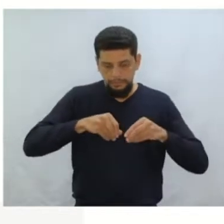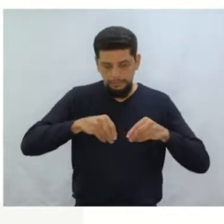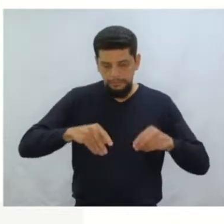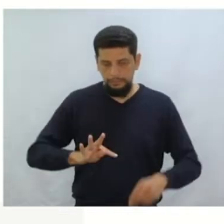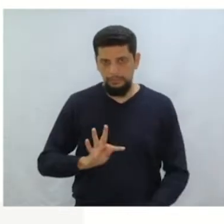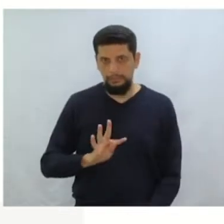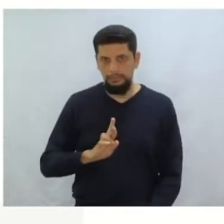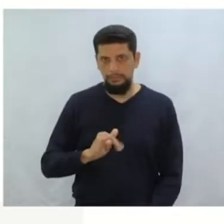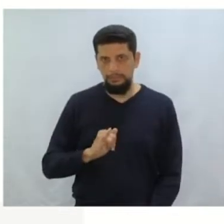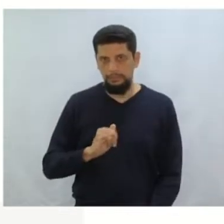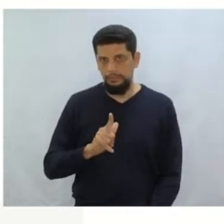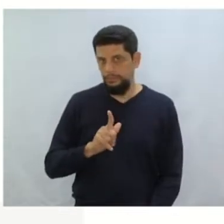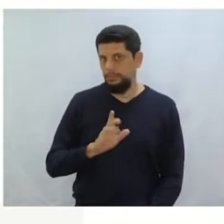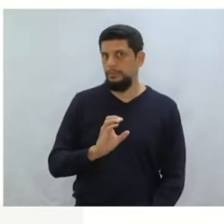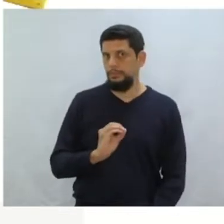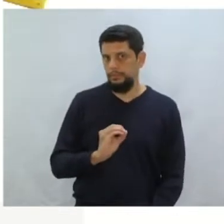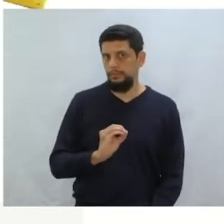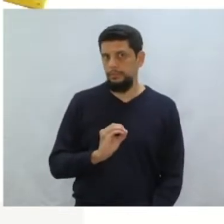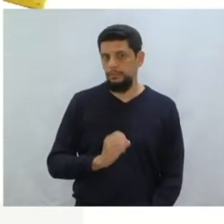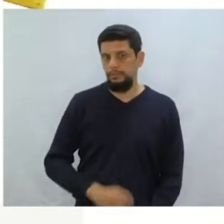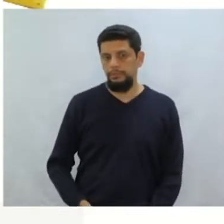1 quilo de farinha de trigo,